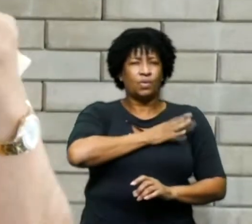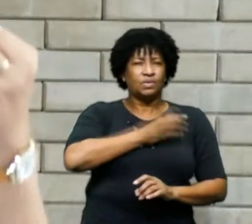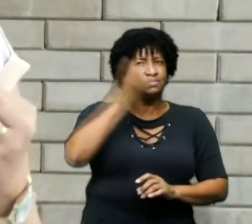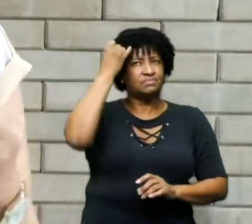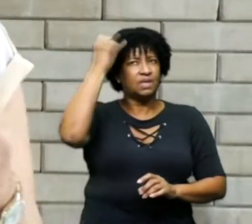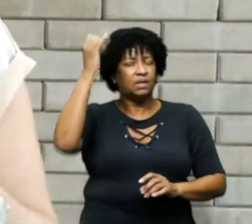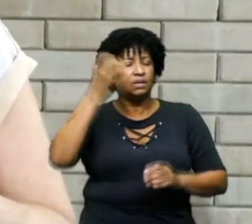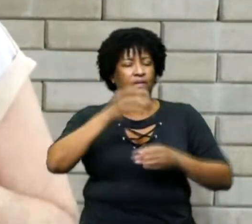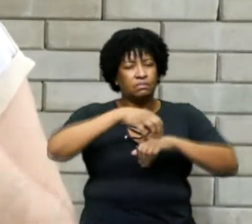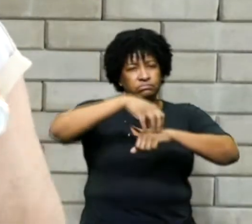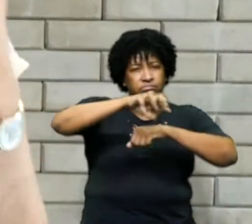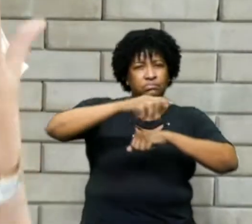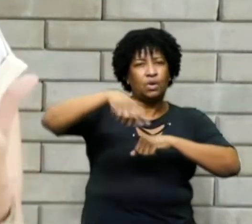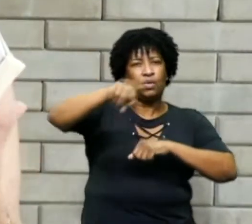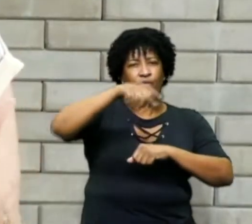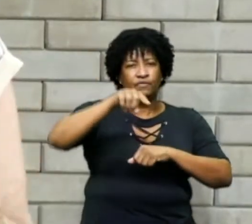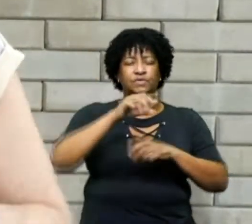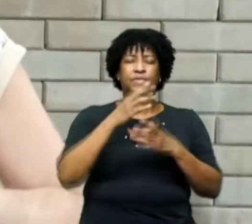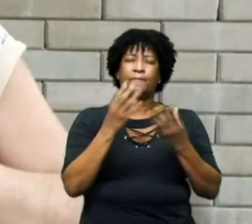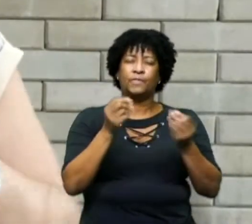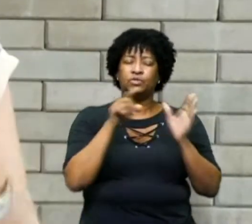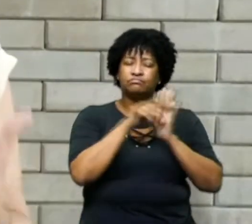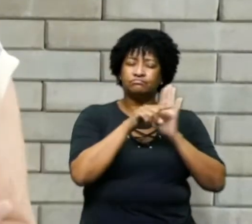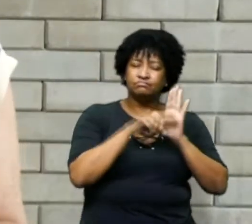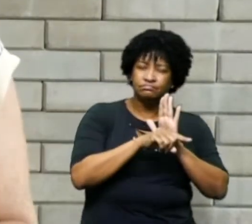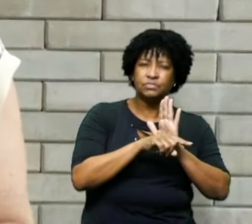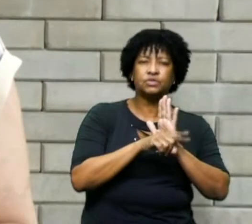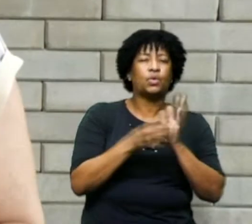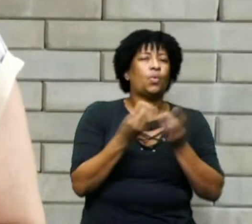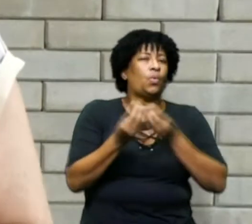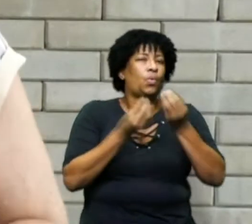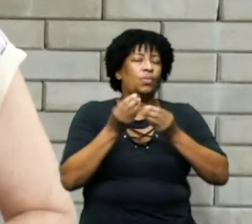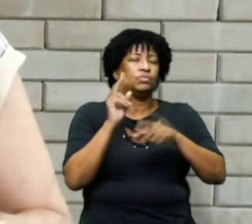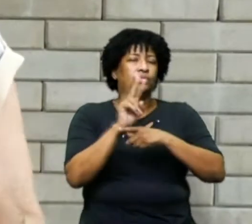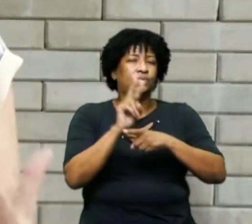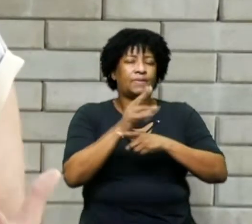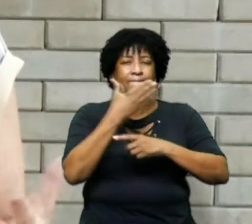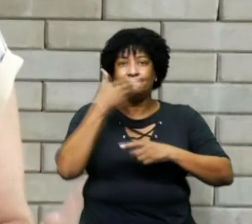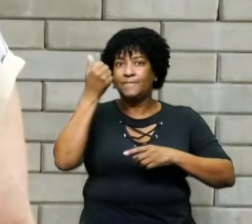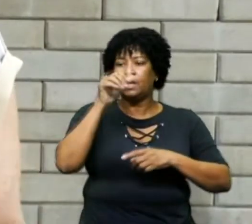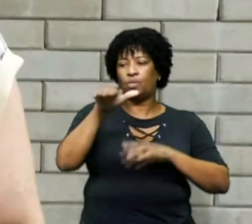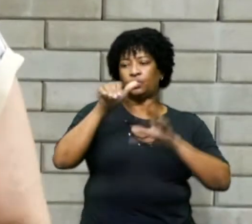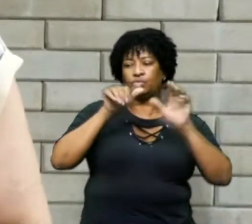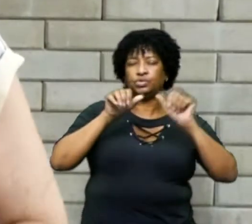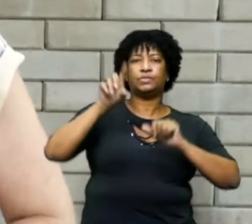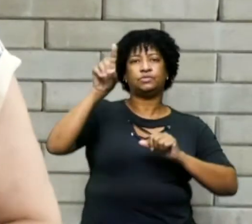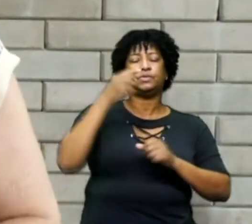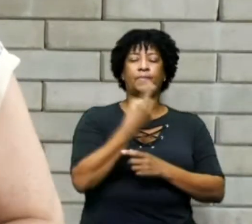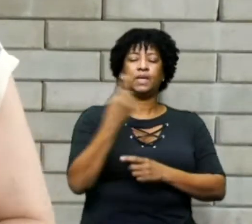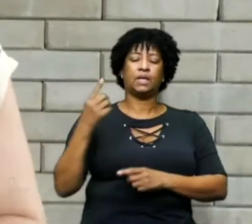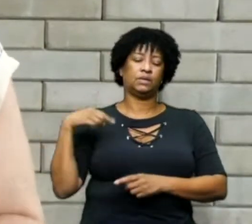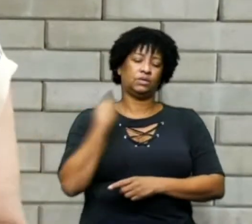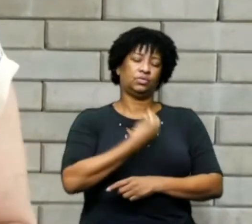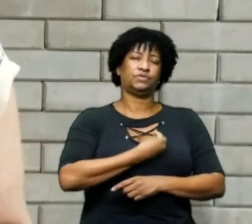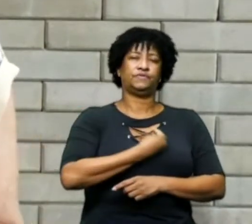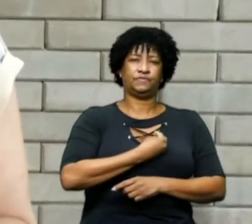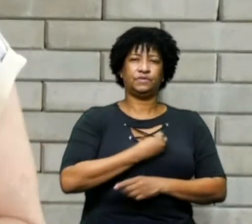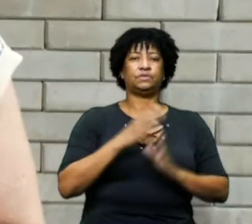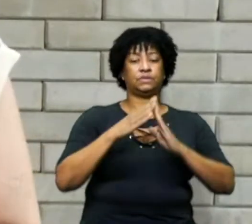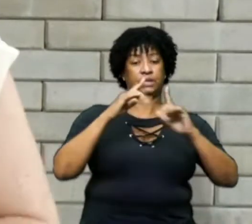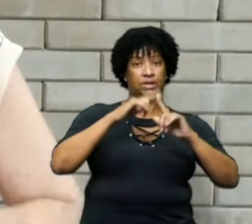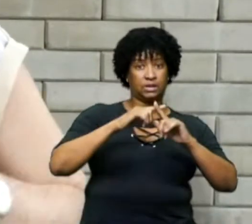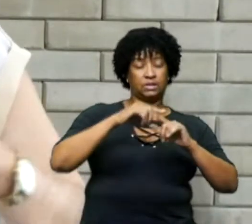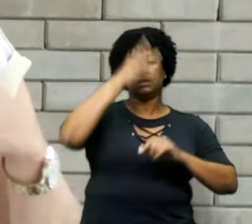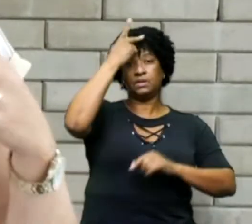no meu coração essa ideia de compartilhar com você muitas questões a respeito de como cuidarmos melhor do Chamado de Deus para